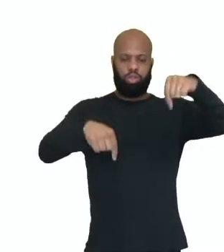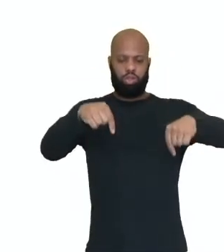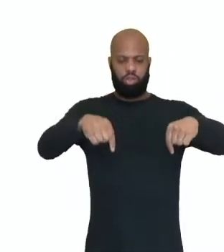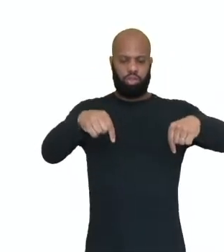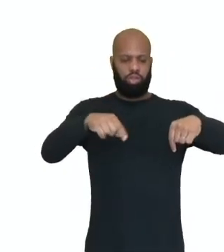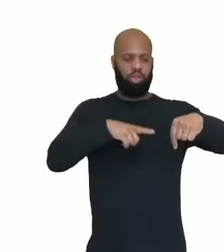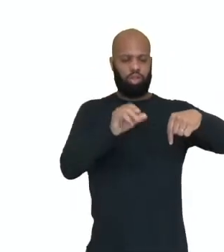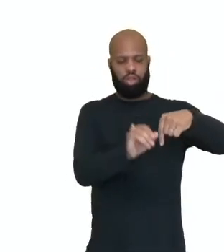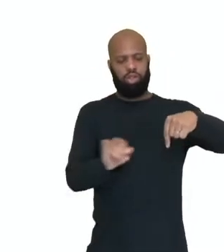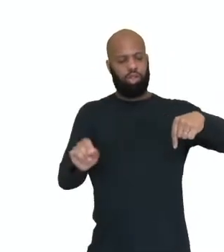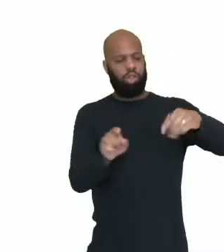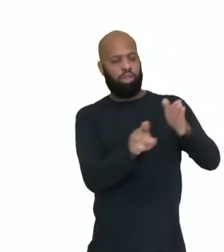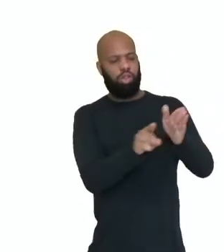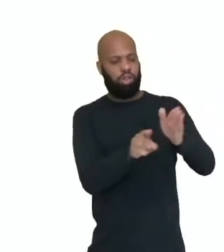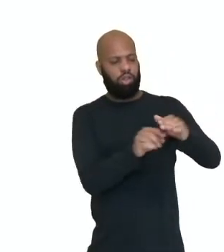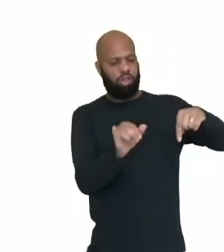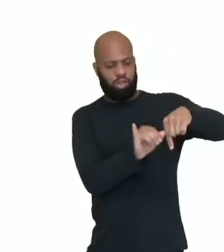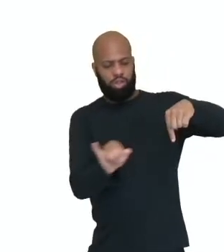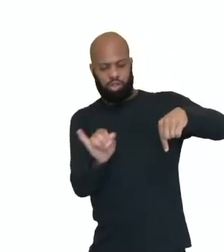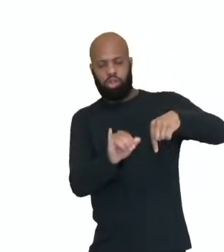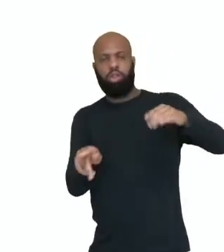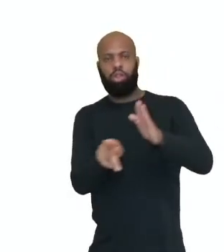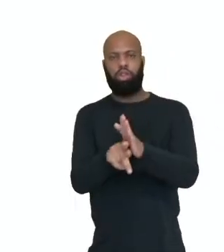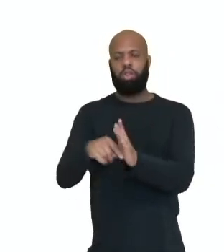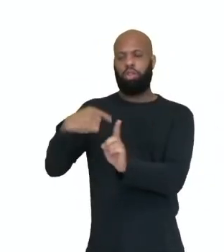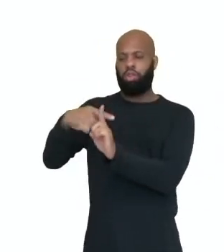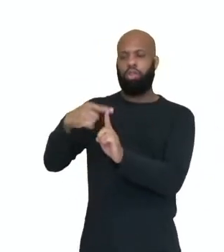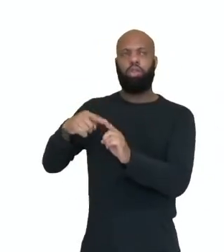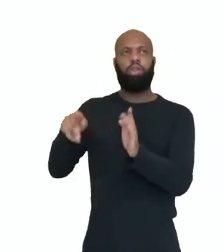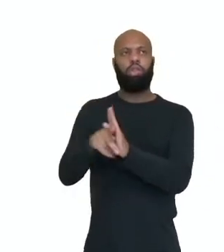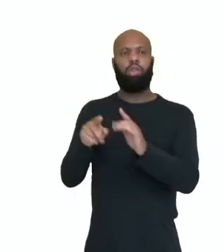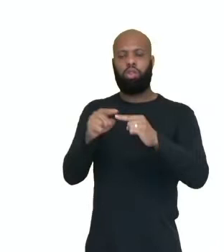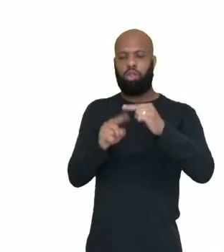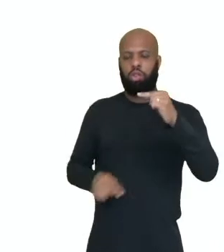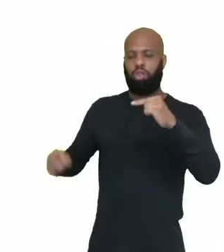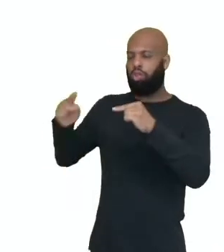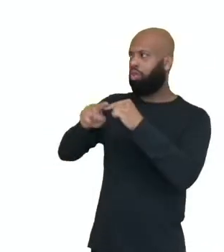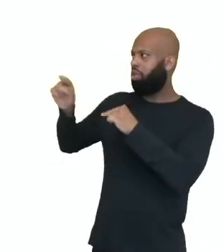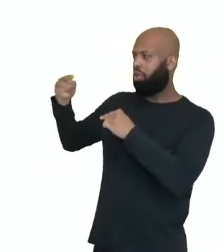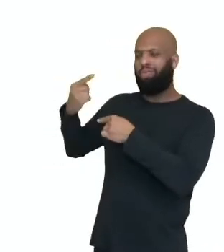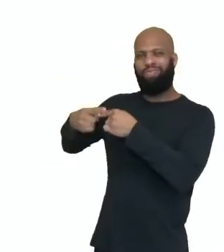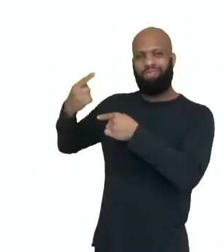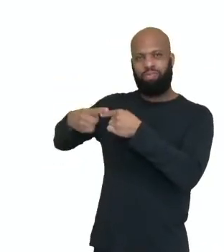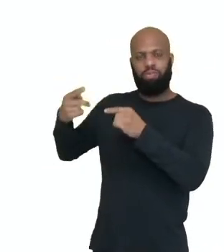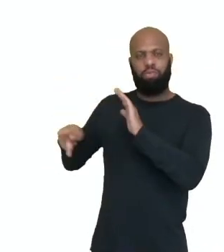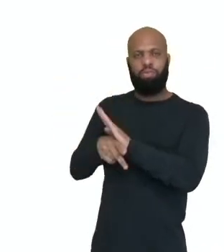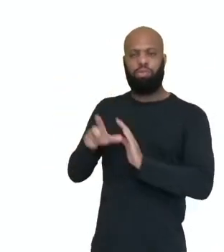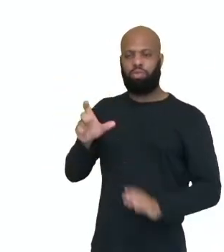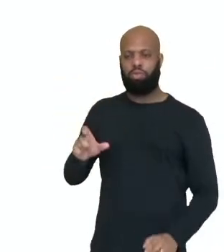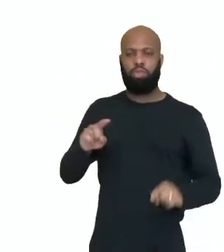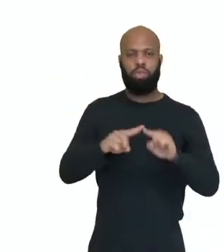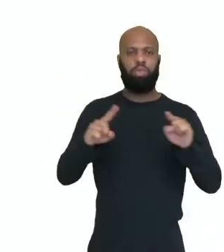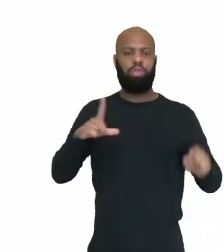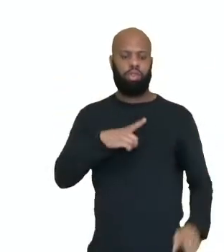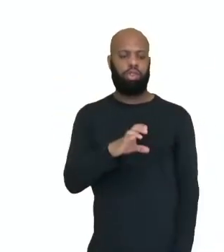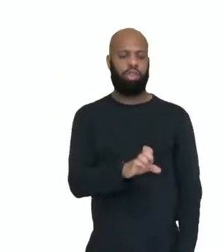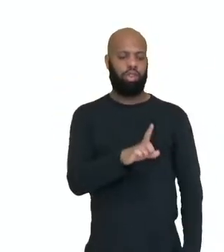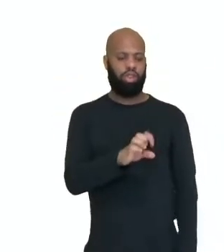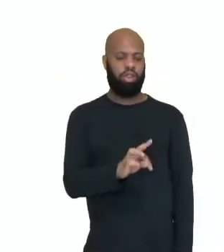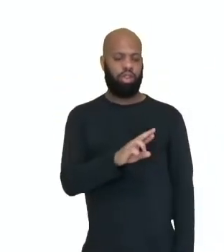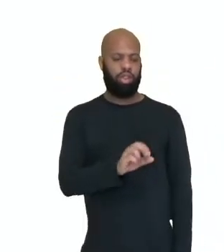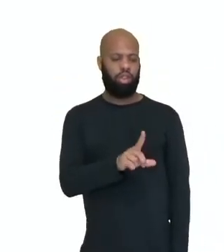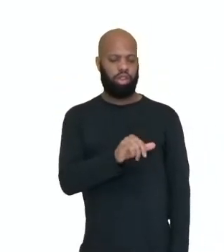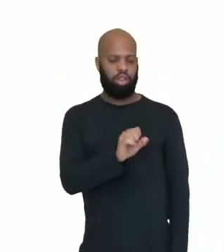cátodo positivo no circuito do gerador, ou seja, na sequência lá da pilha. Enquanto que na eletrólise, o fluxo